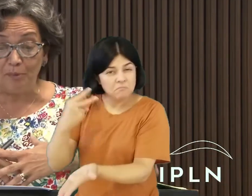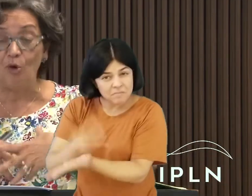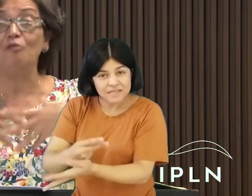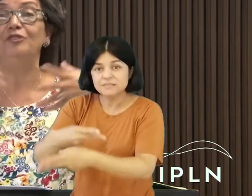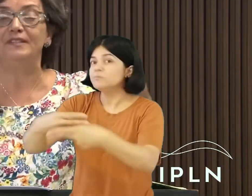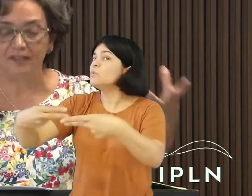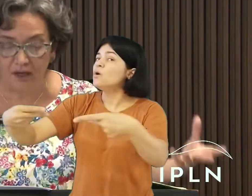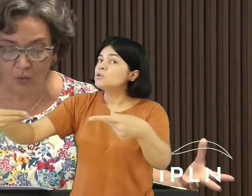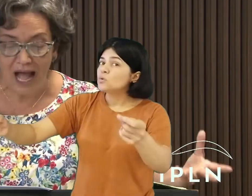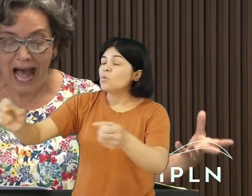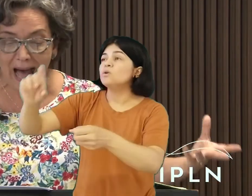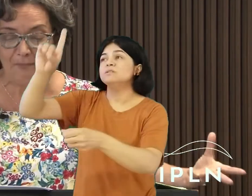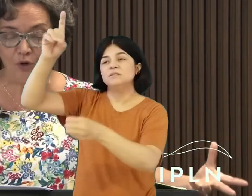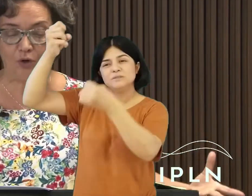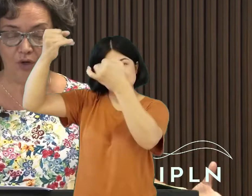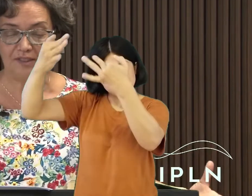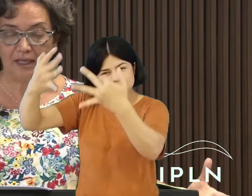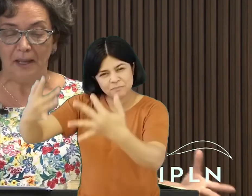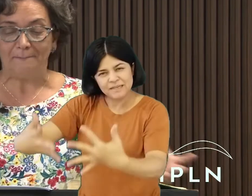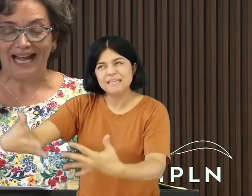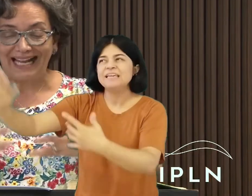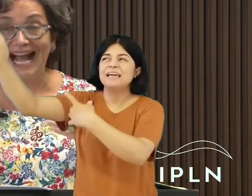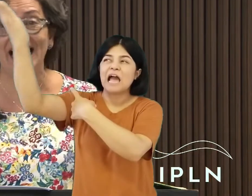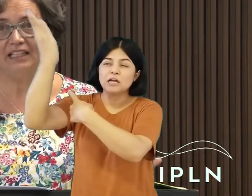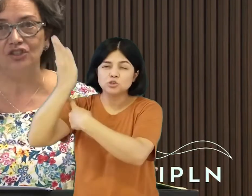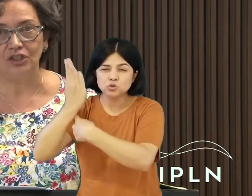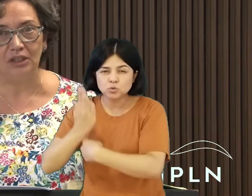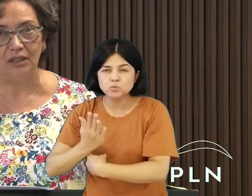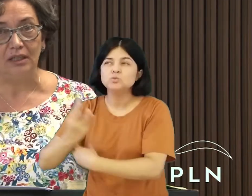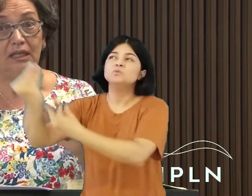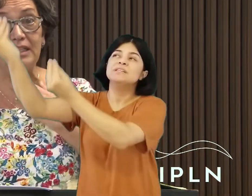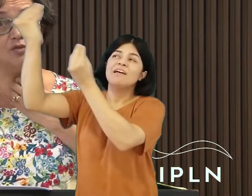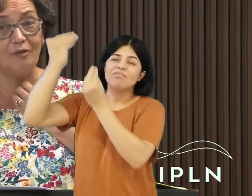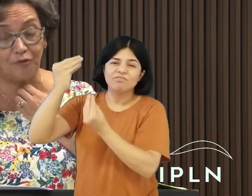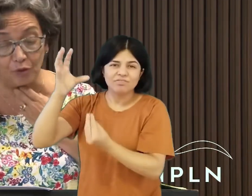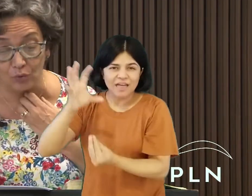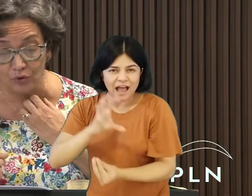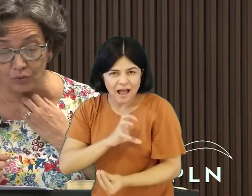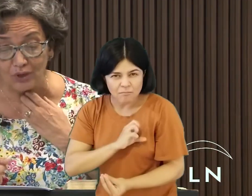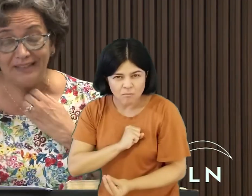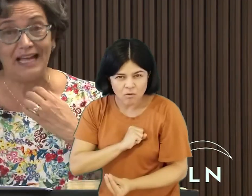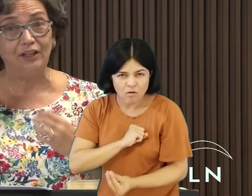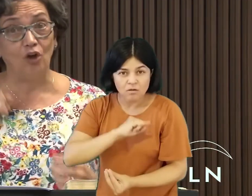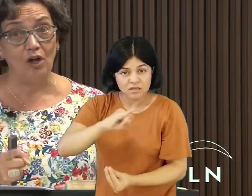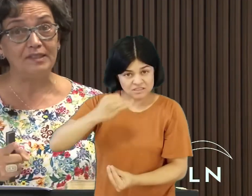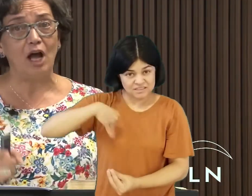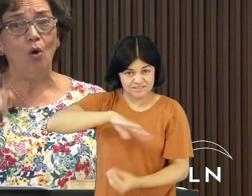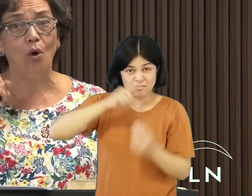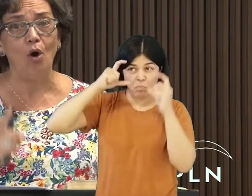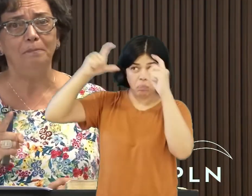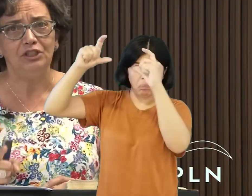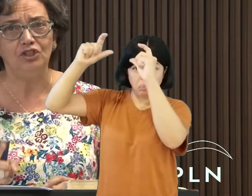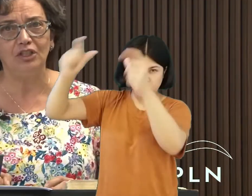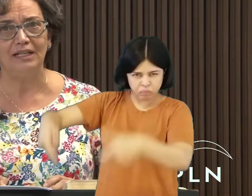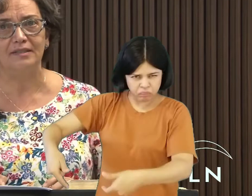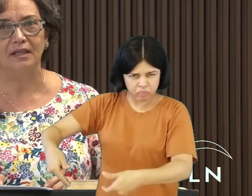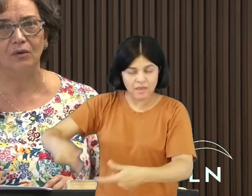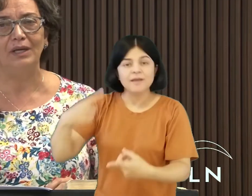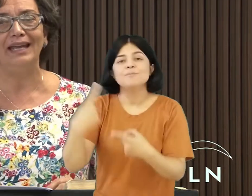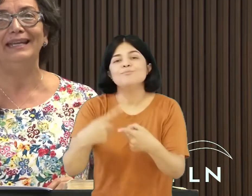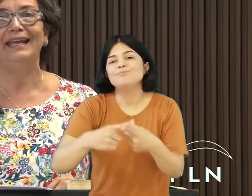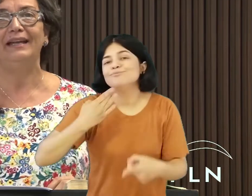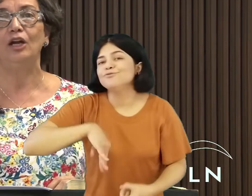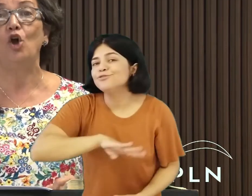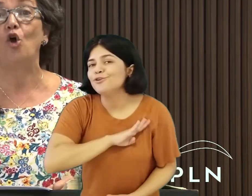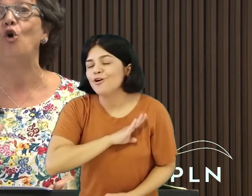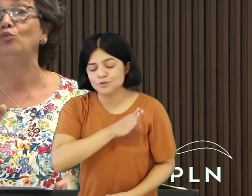sua provisão amorosa para cada dia. Isso é fruto da nossa obstinação